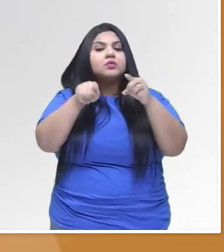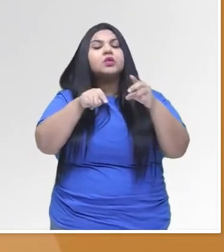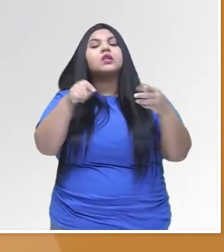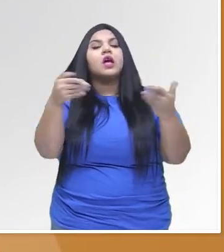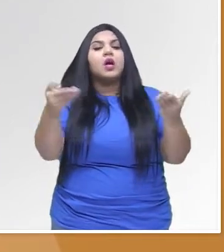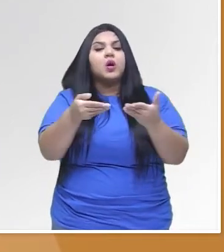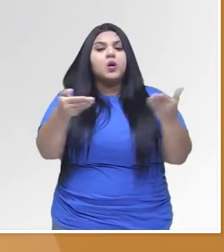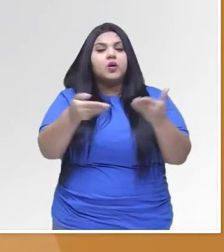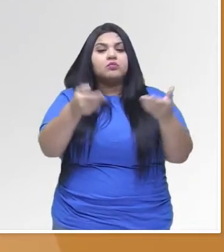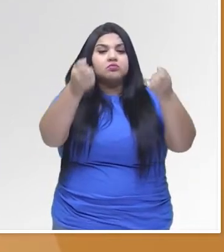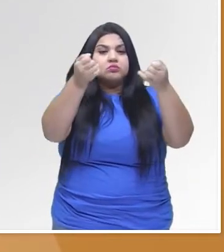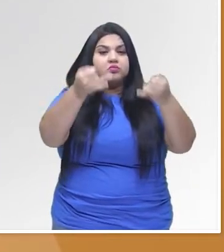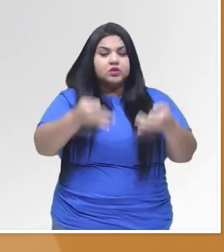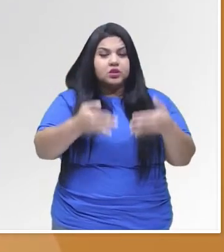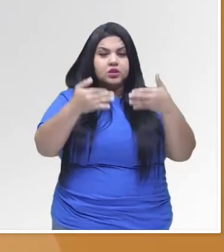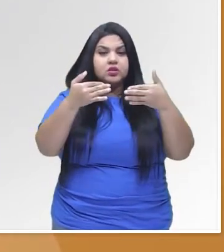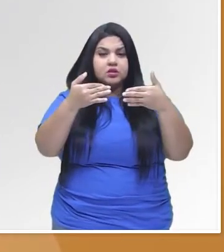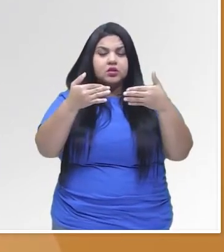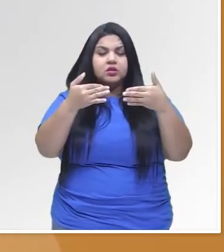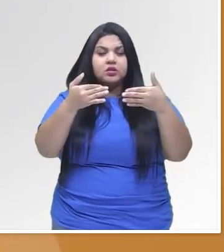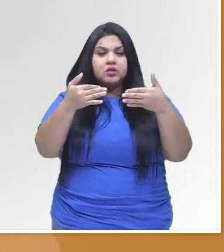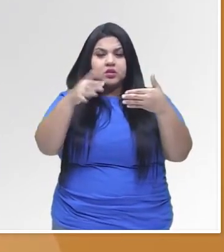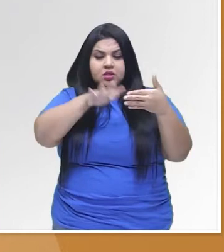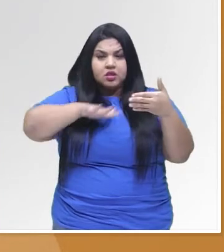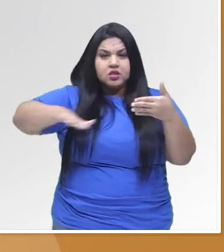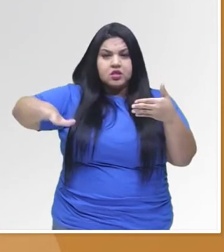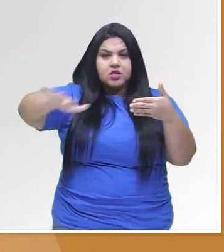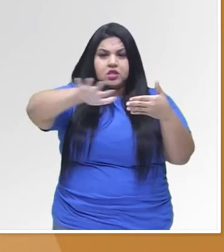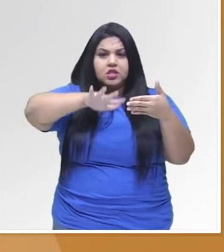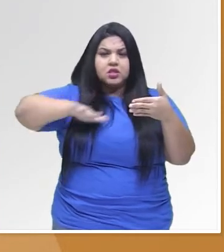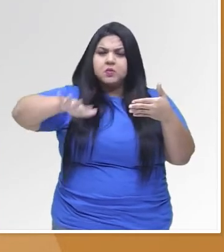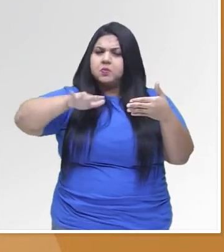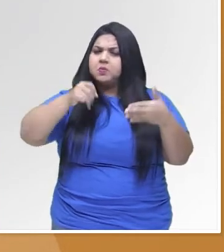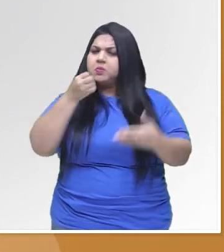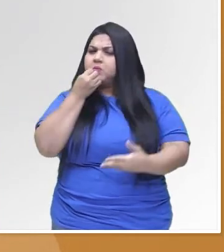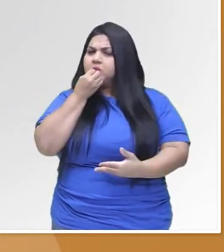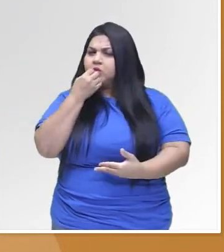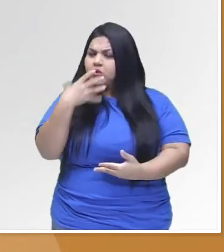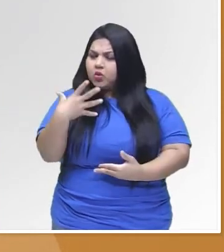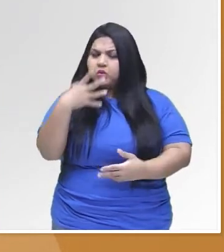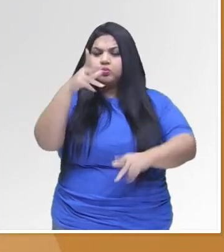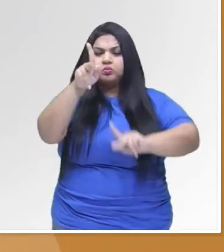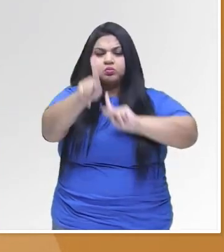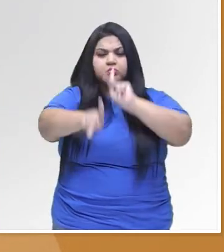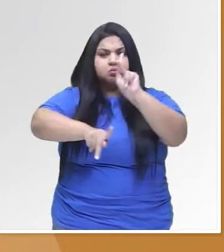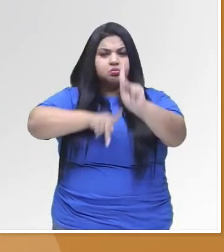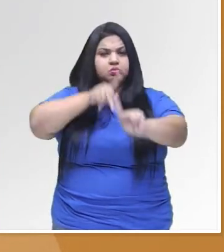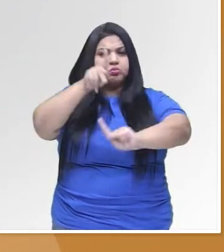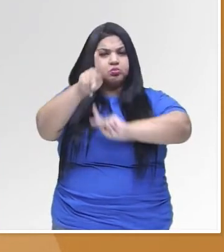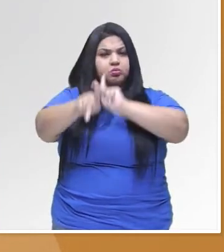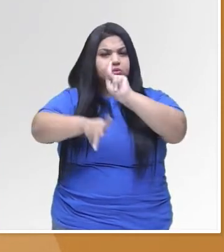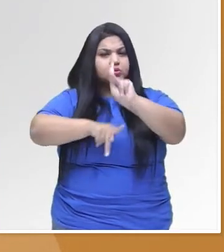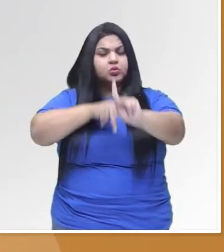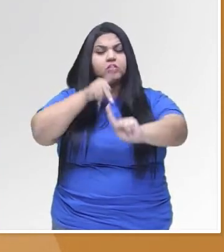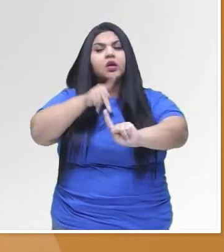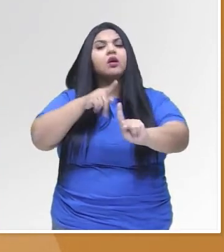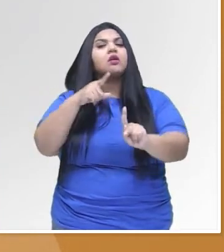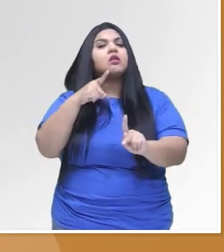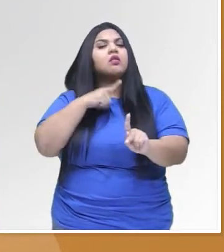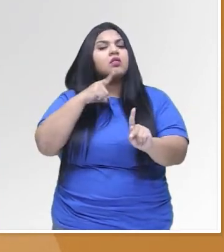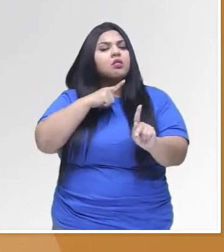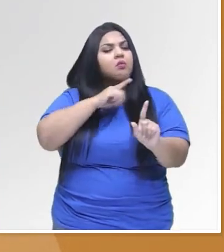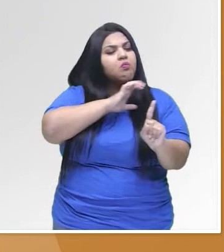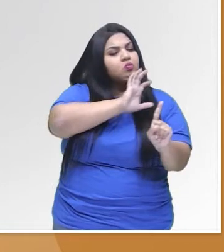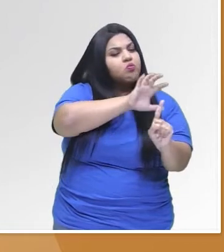momento, nós estamos falando de uma região extremamente populosa, com bastante